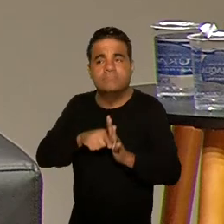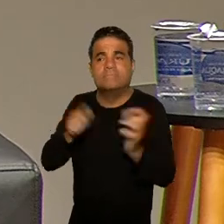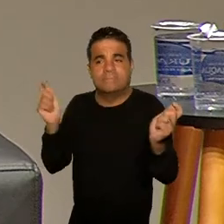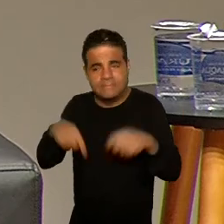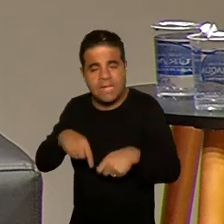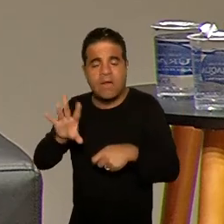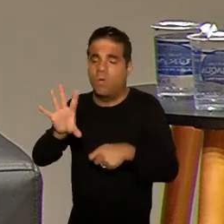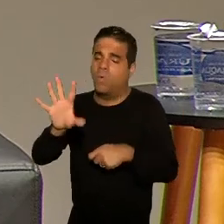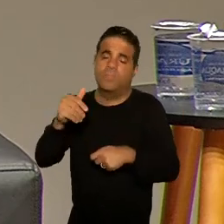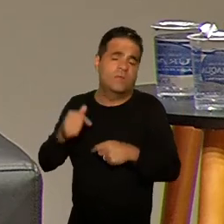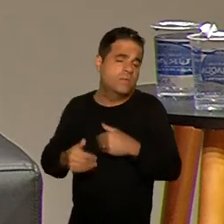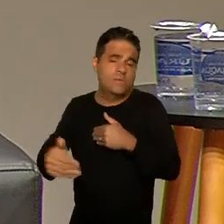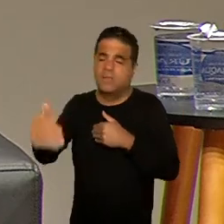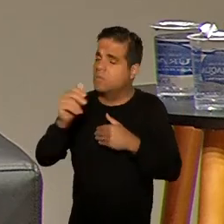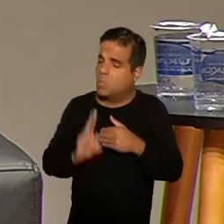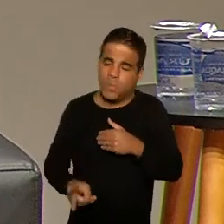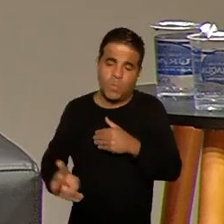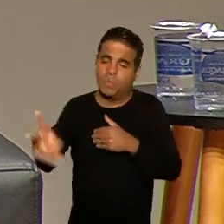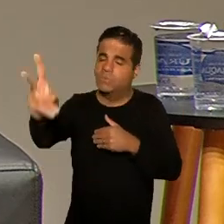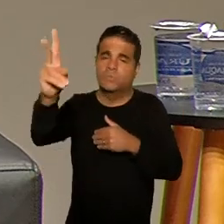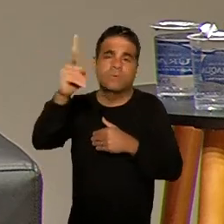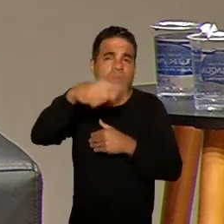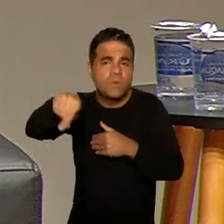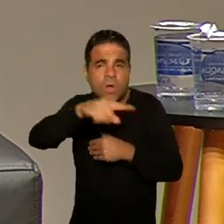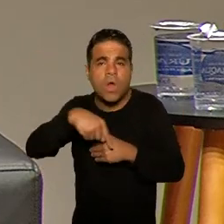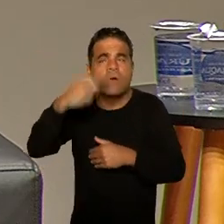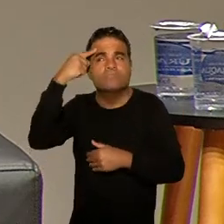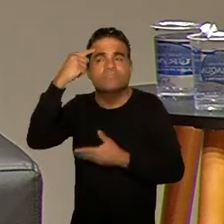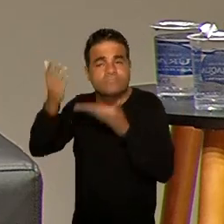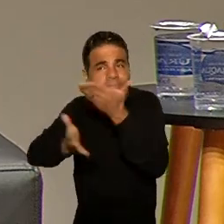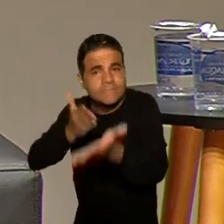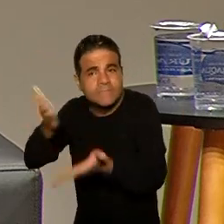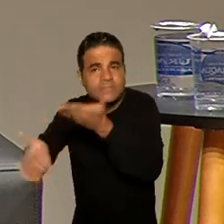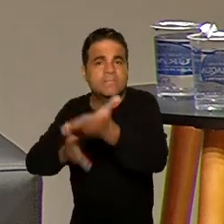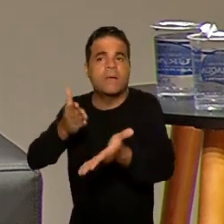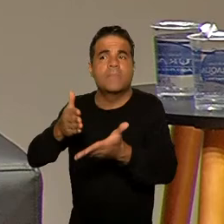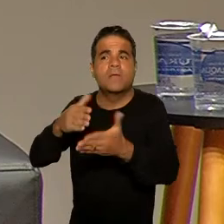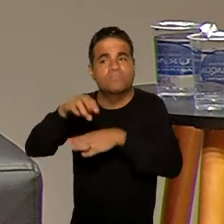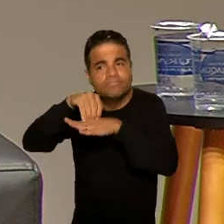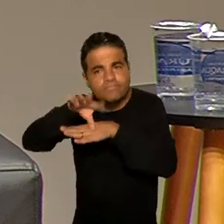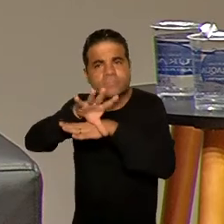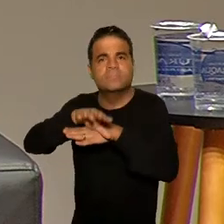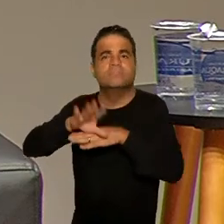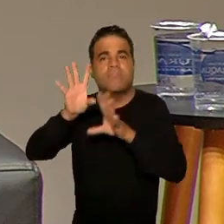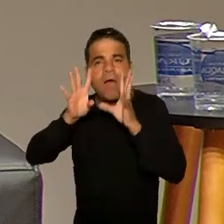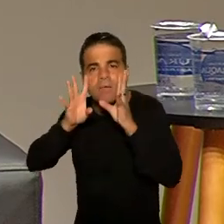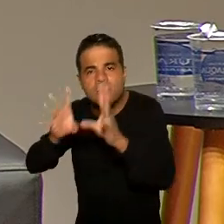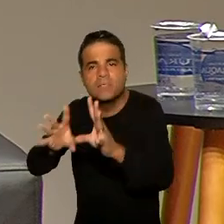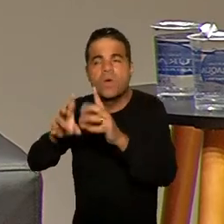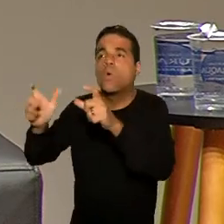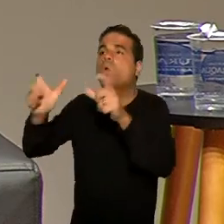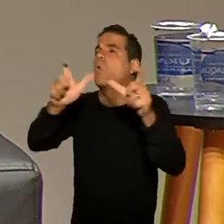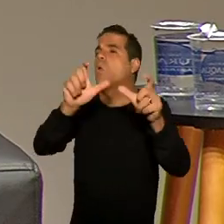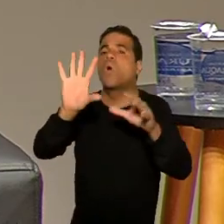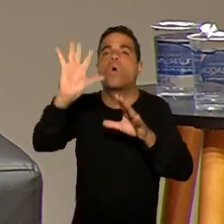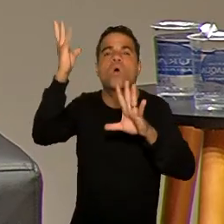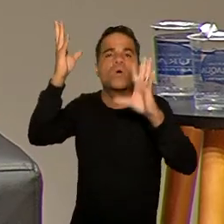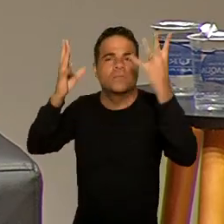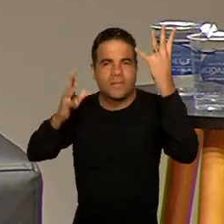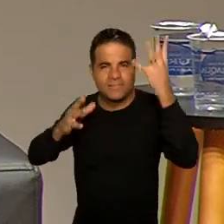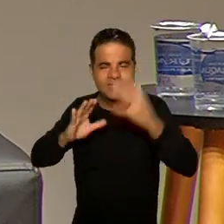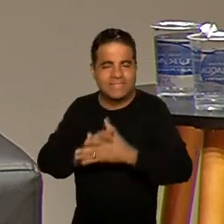aconteçam porque eles vão continuar acontecendo mas a gente precisa dar tratamento para eles eles vão ter onde acontecer